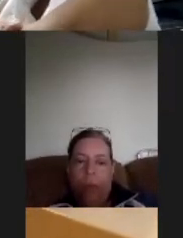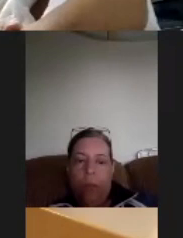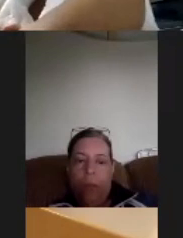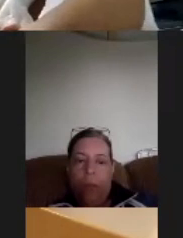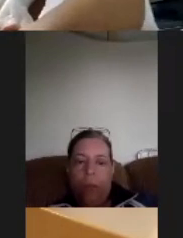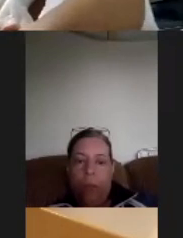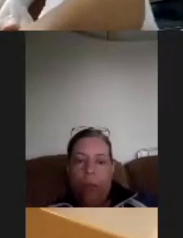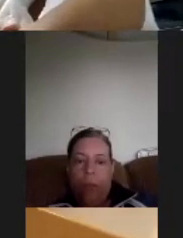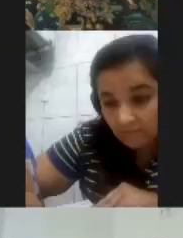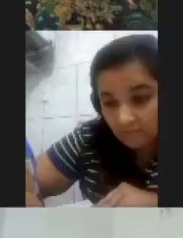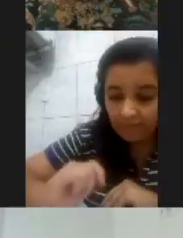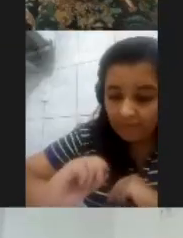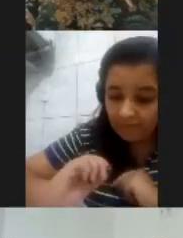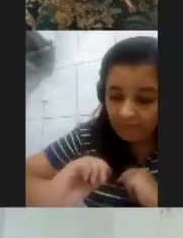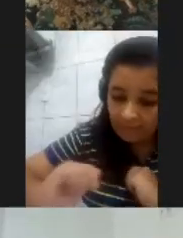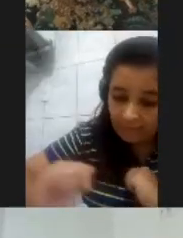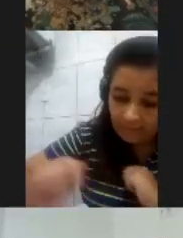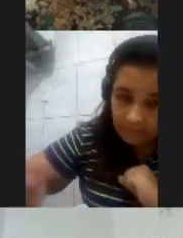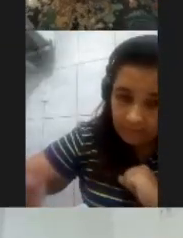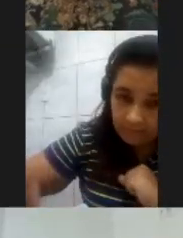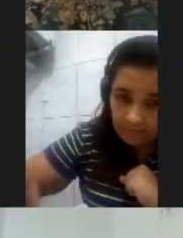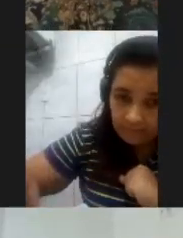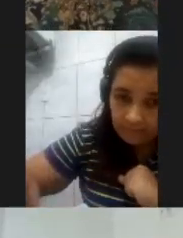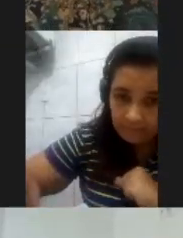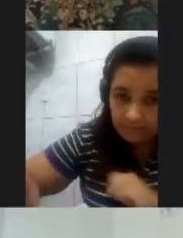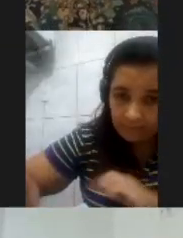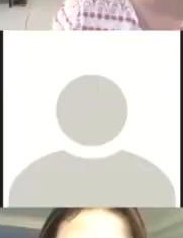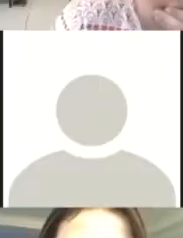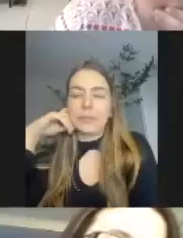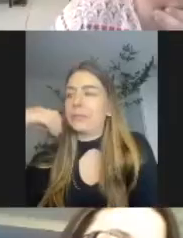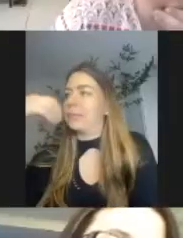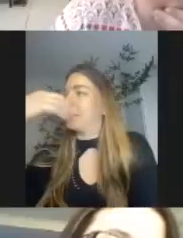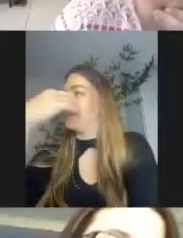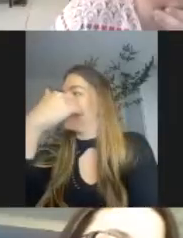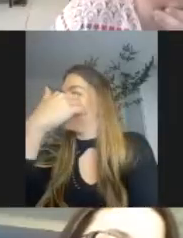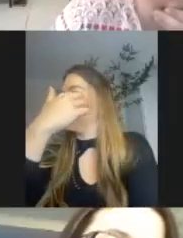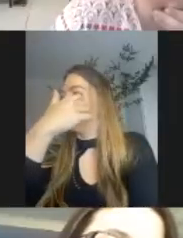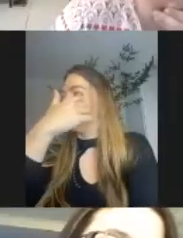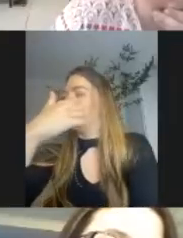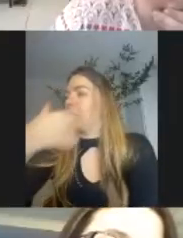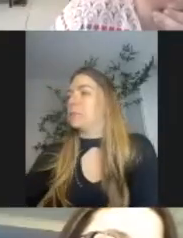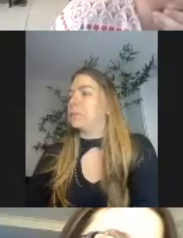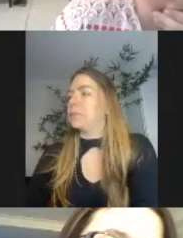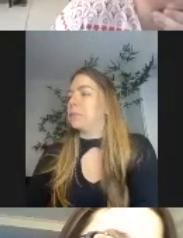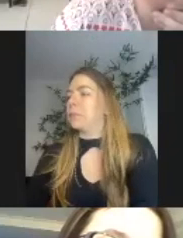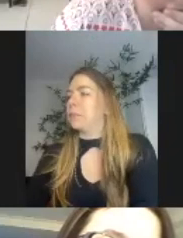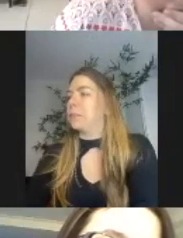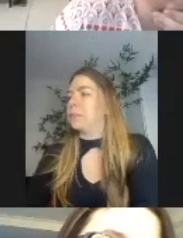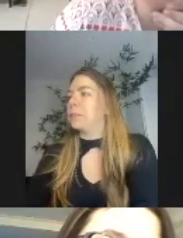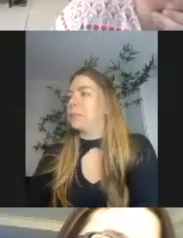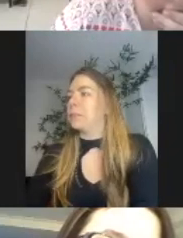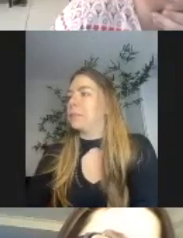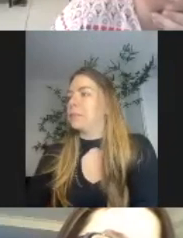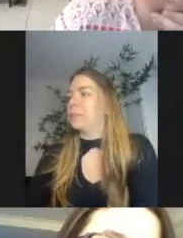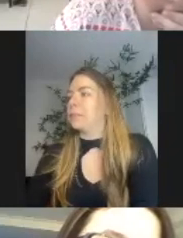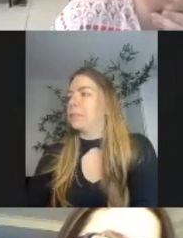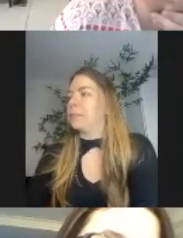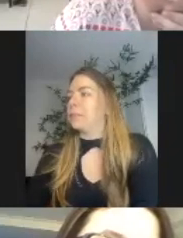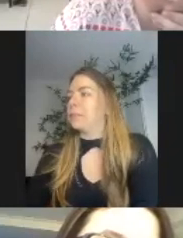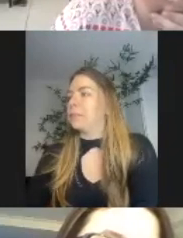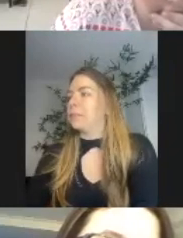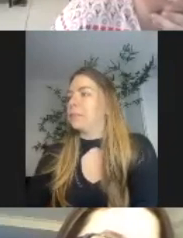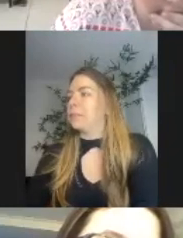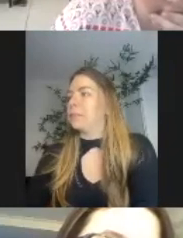outra coisa, nós temos uma pandemia em curso, ou seja, imagina uma pessoa que conseguir ir num bom restaurante, né? Eu